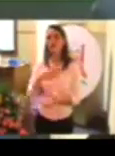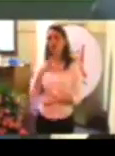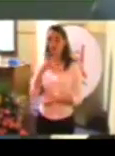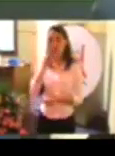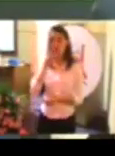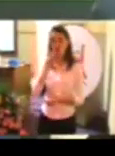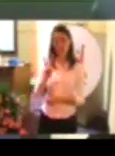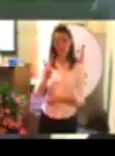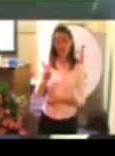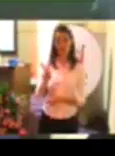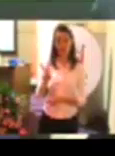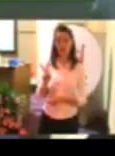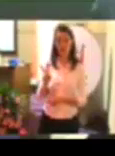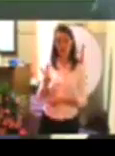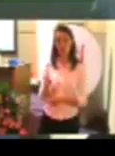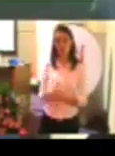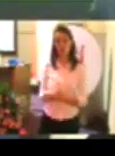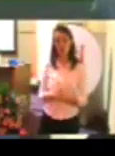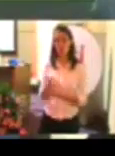vi